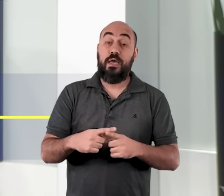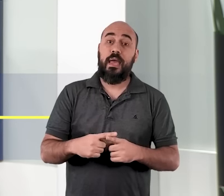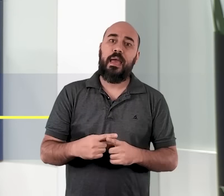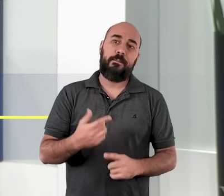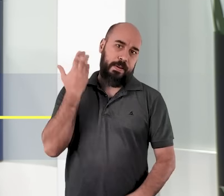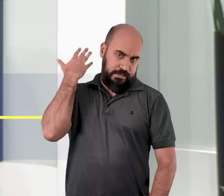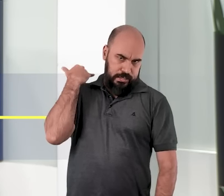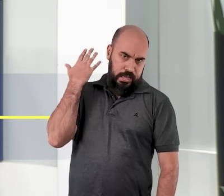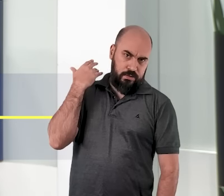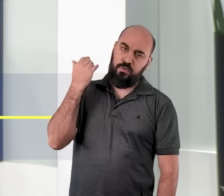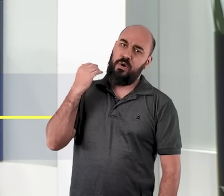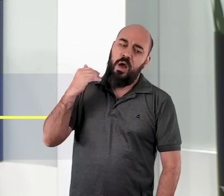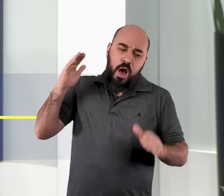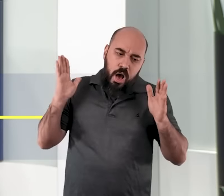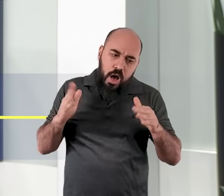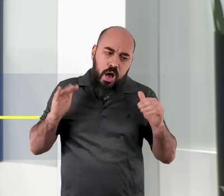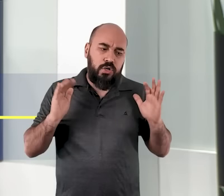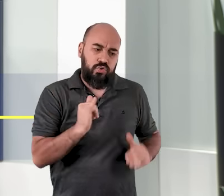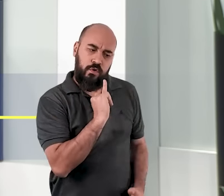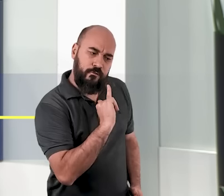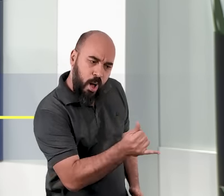firme, fixa,